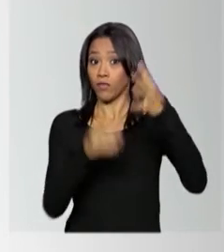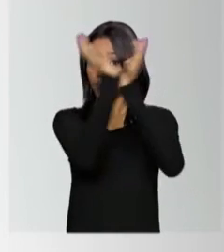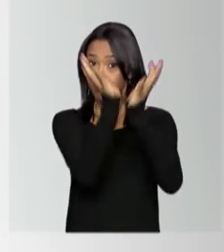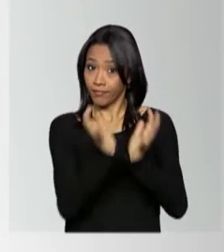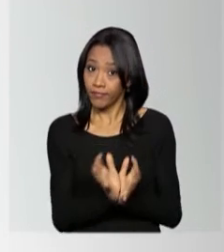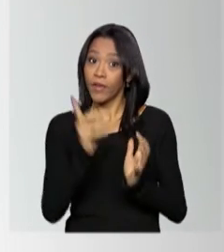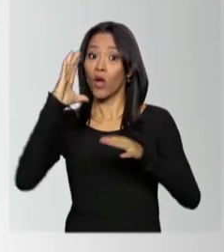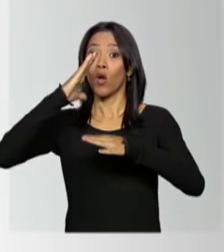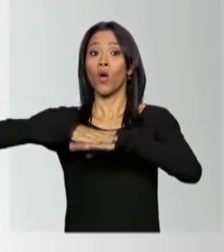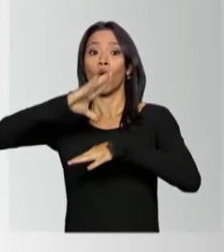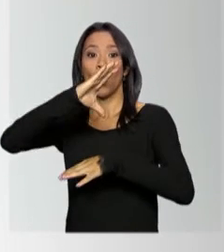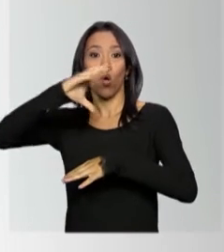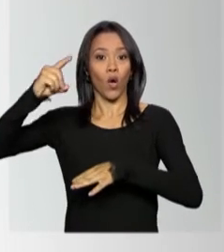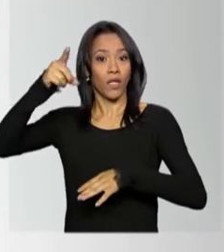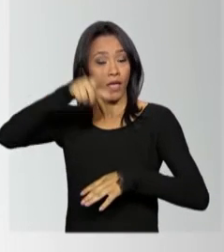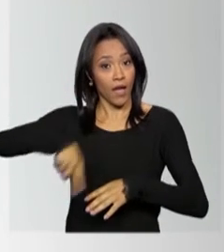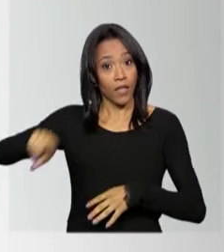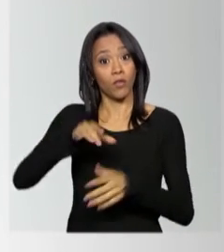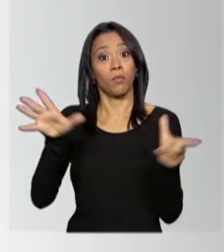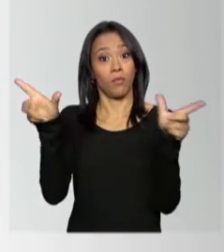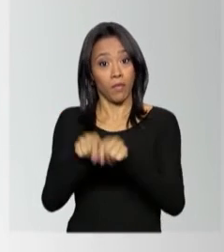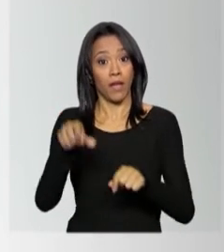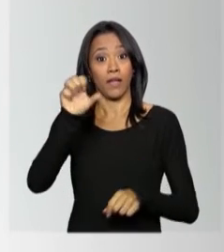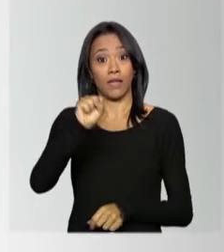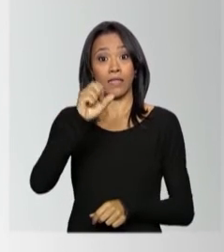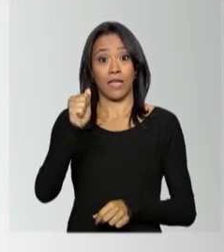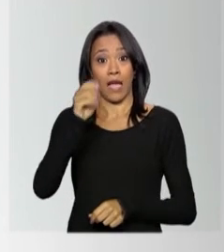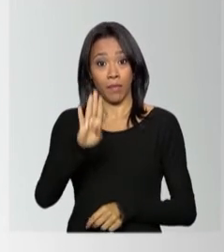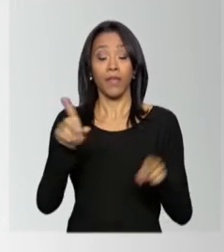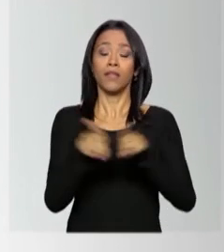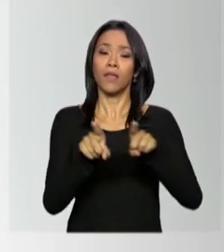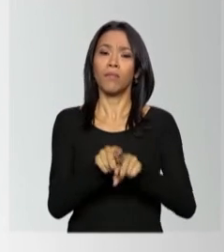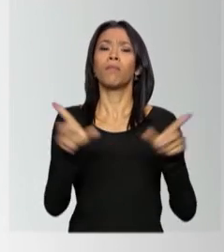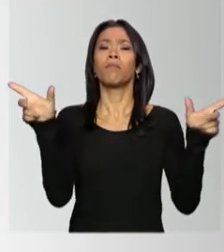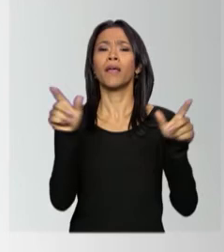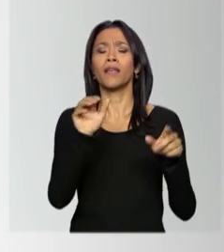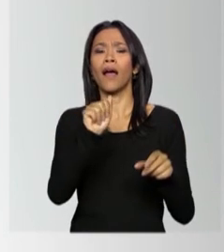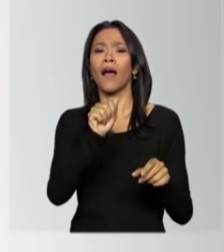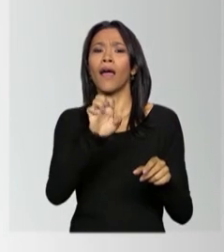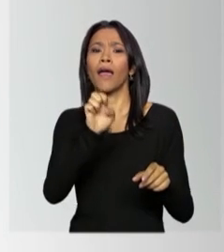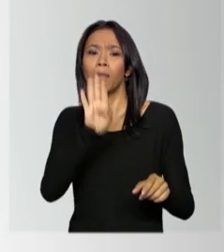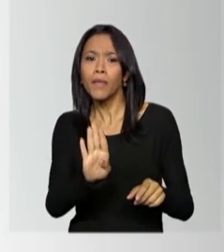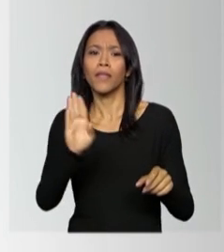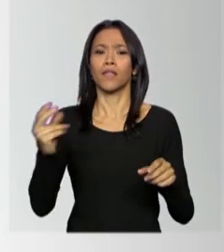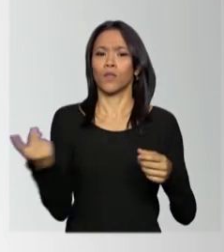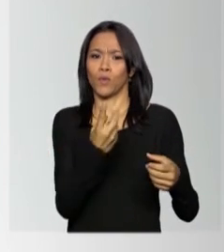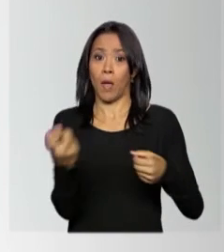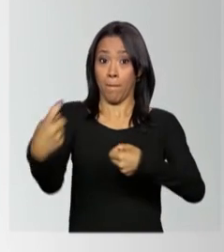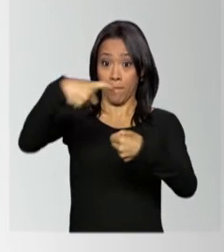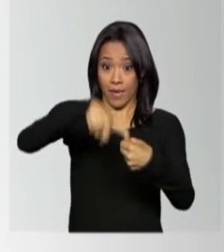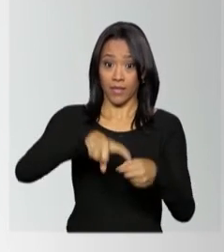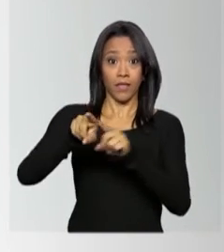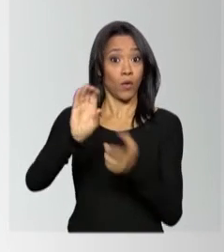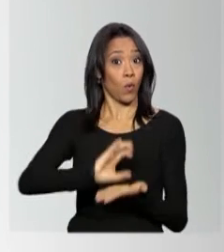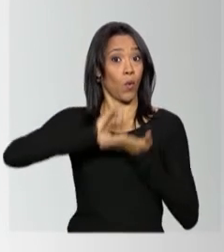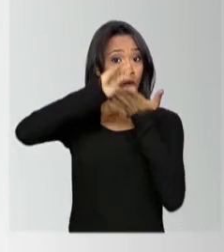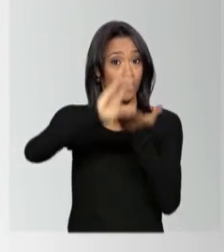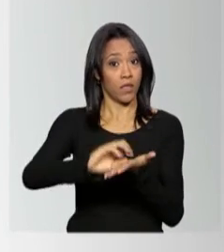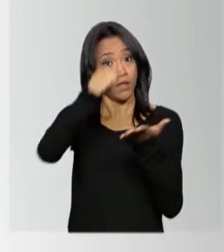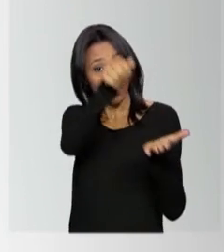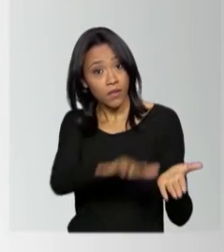coordenada pela Sociedade Astronômica Brasileira e pela Agência Espacial Brasileira em parceria com o Conselho Nacional